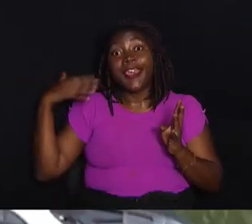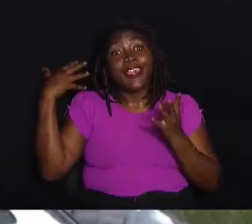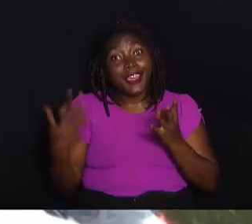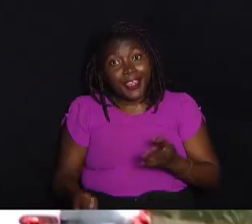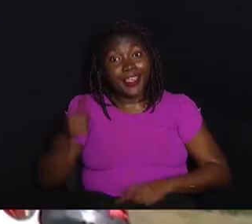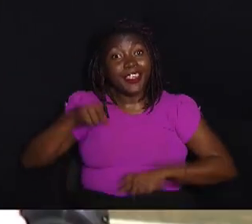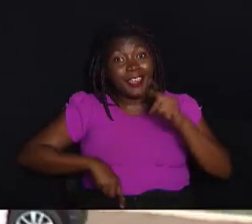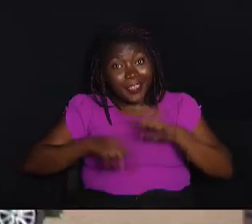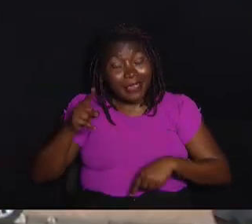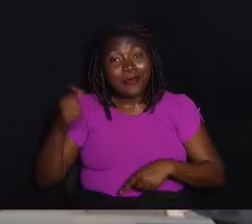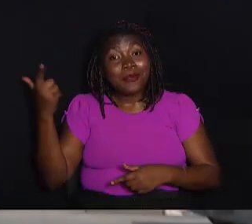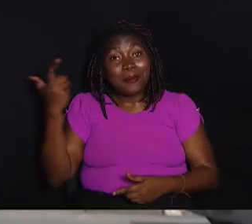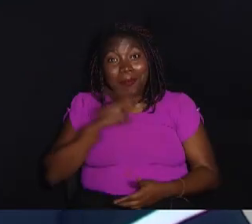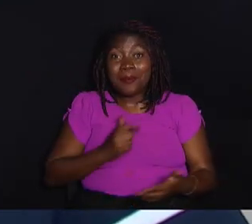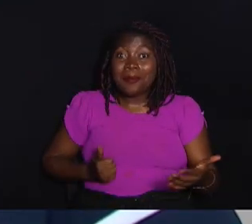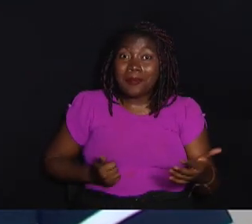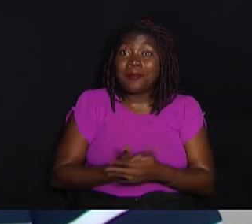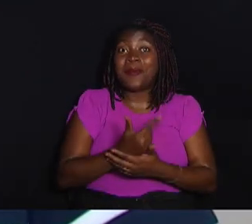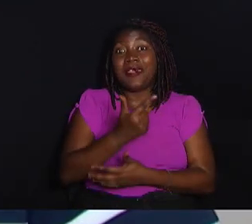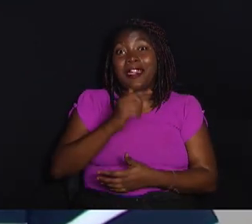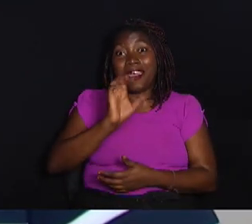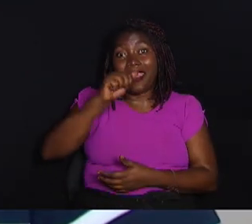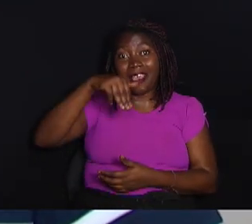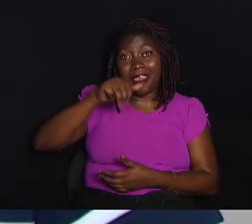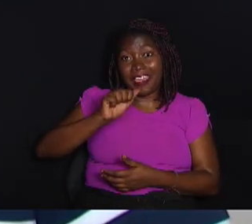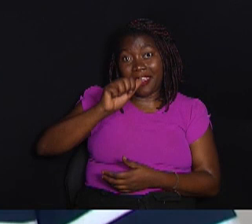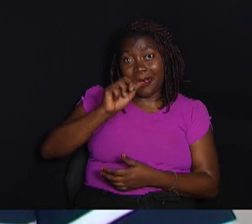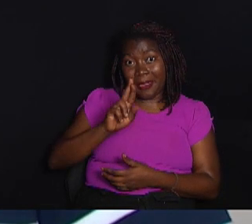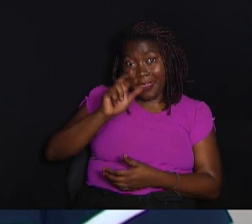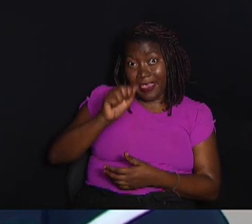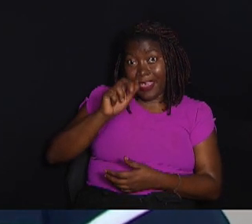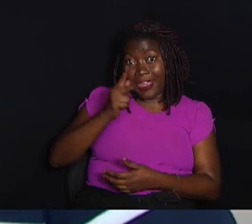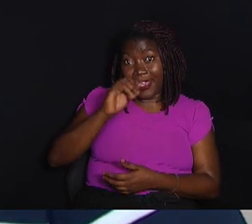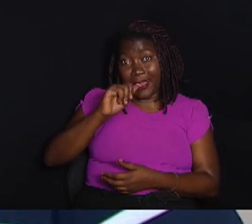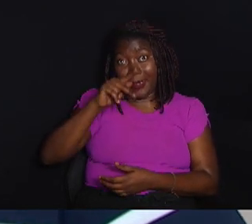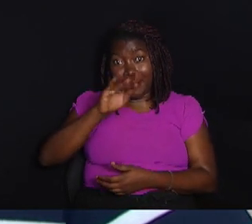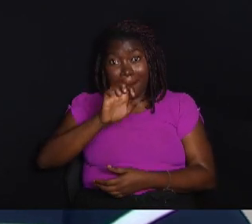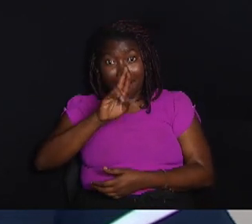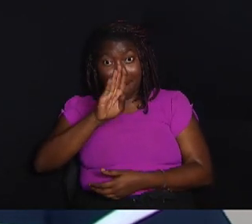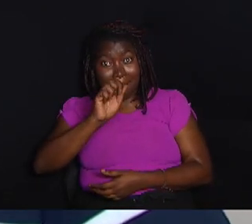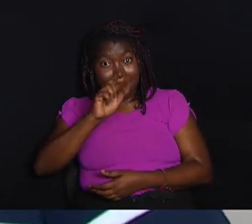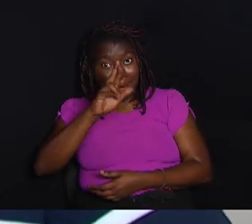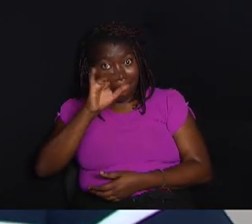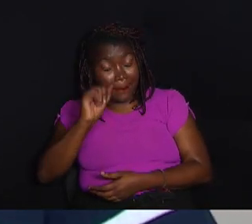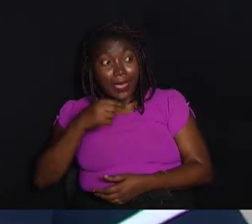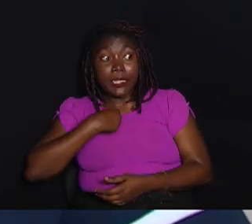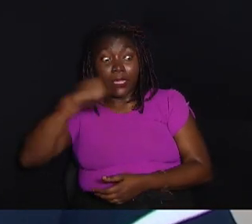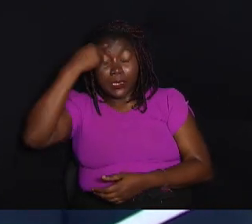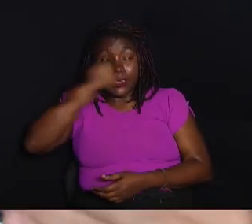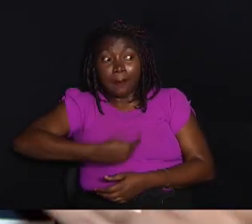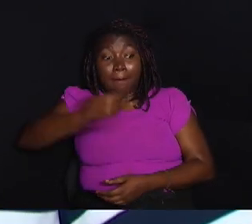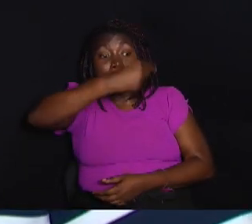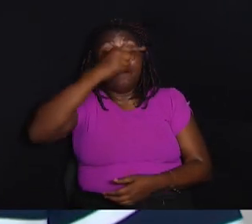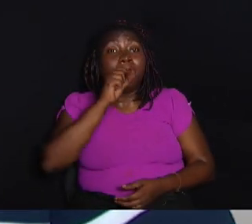para aquisição de uma câmara hiperbárica é a minha prioridade foi primeiro a atender atenção básica os centros de saúde que é a